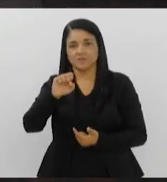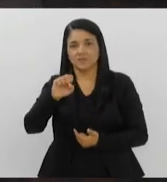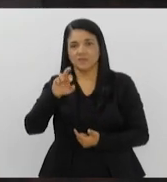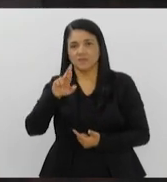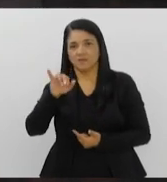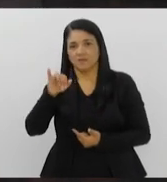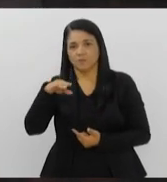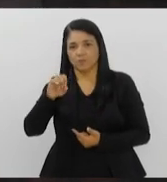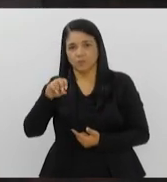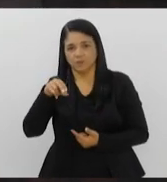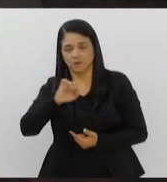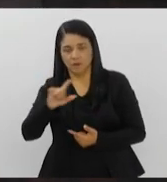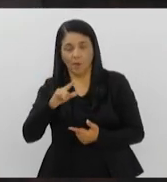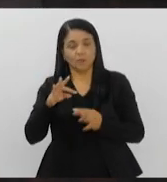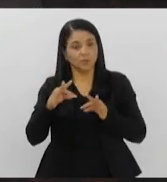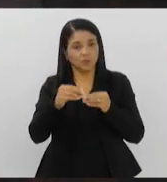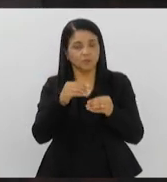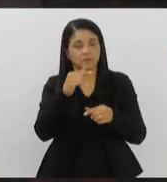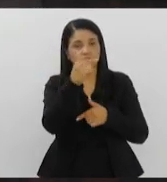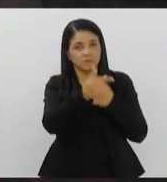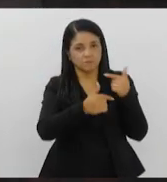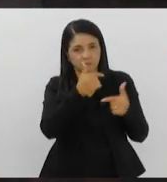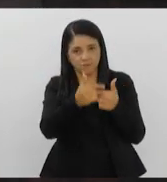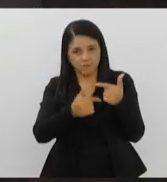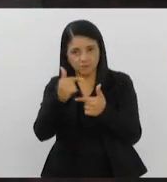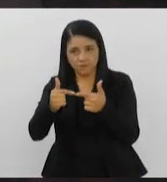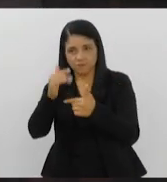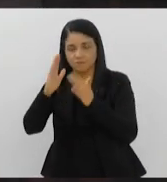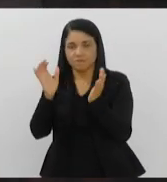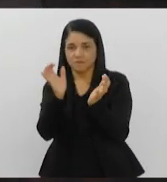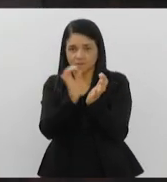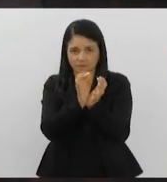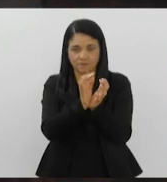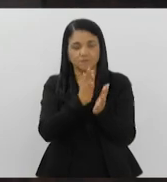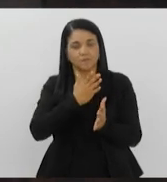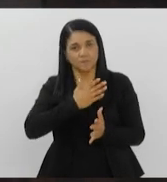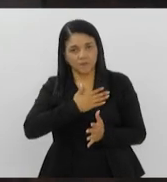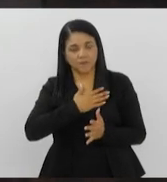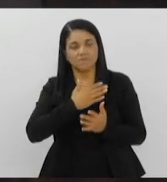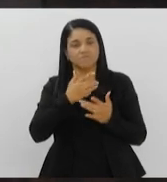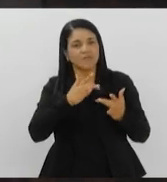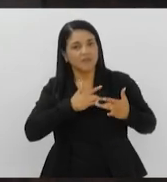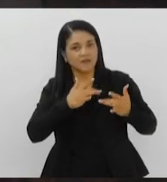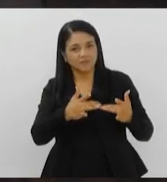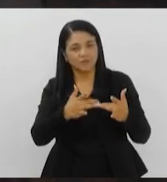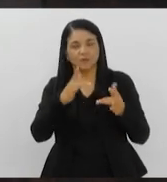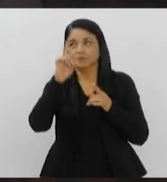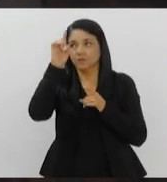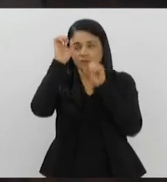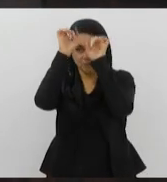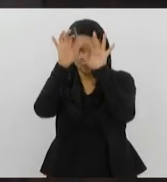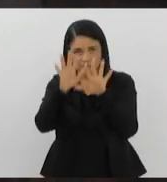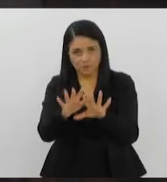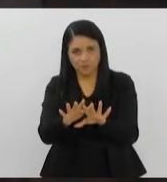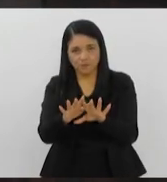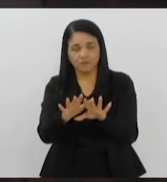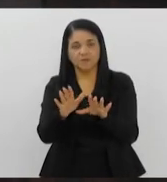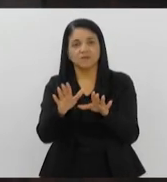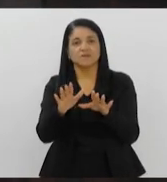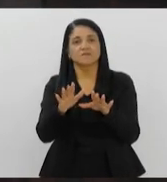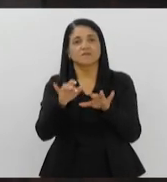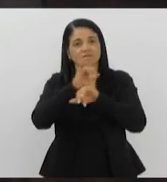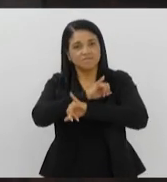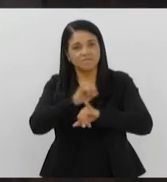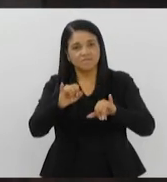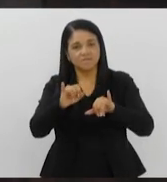pessoal que tá envolvido e também da minha equipe gratidão a cada um de vocês deus abençoe declaro